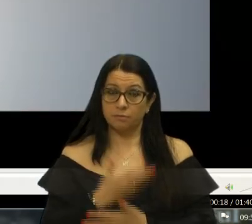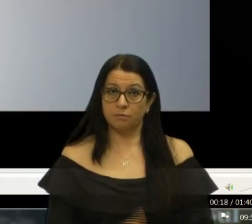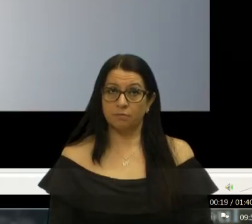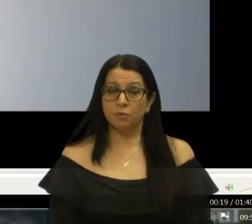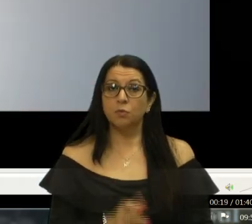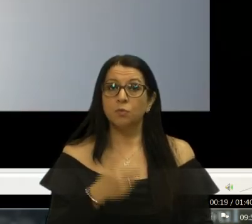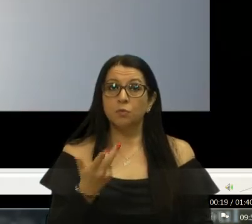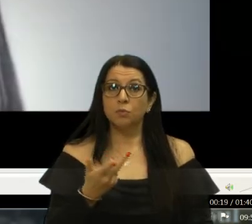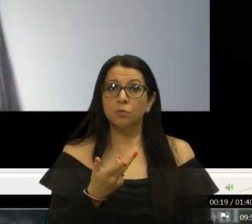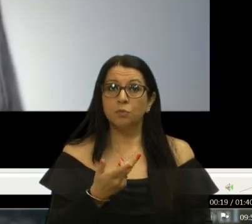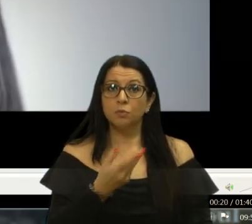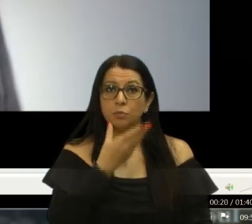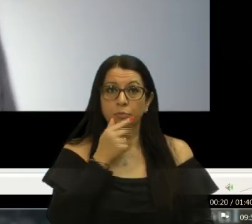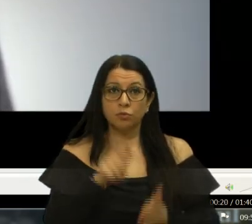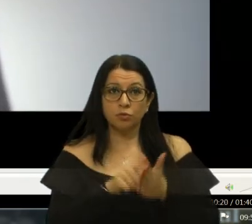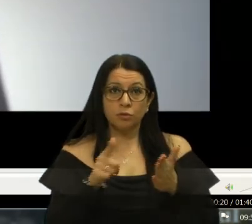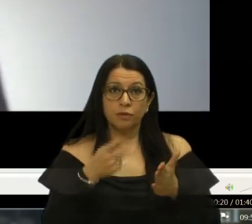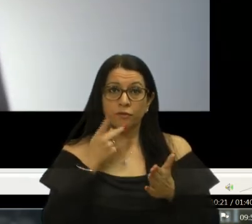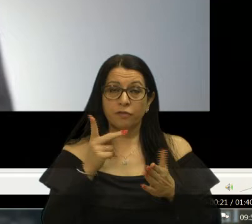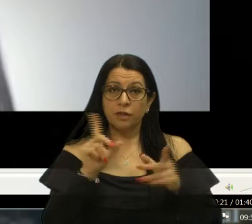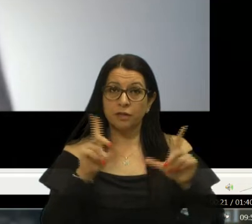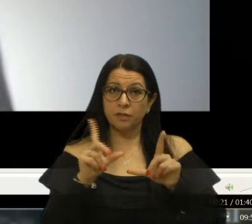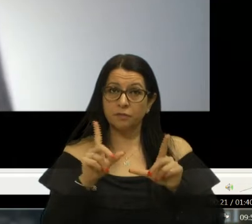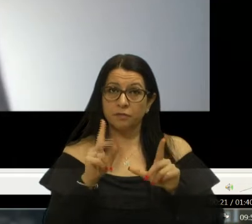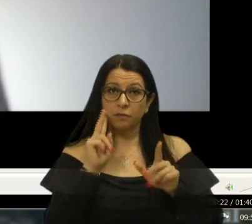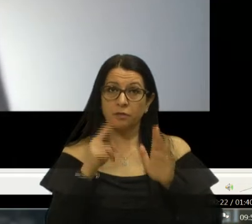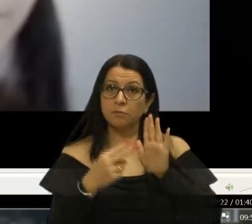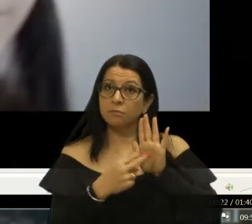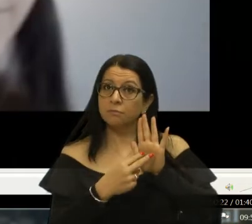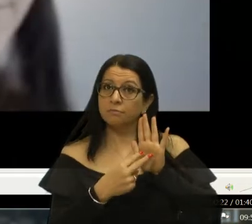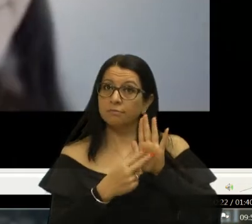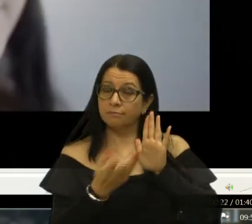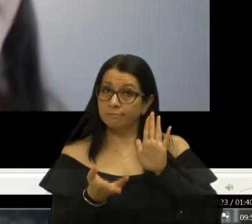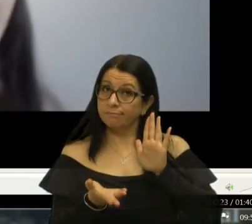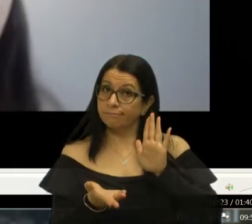Quando o homem do jornal fala na TV, você presta atenção.